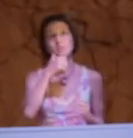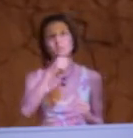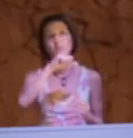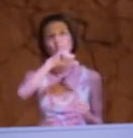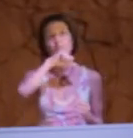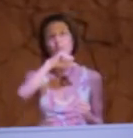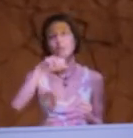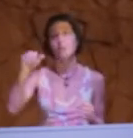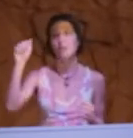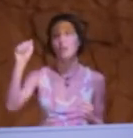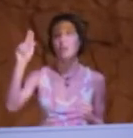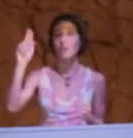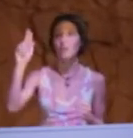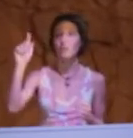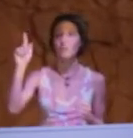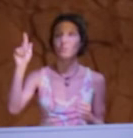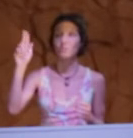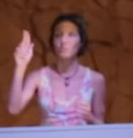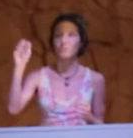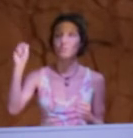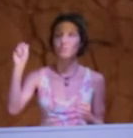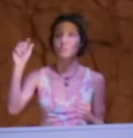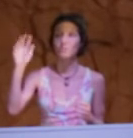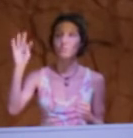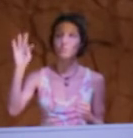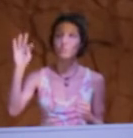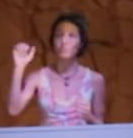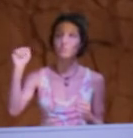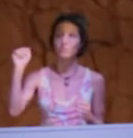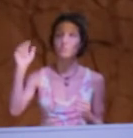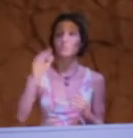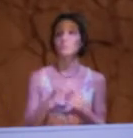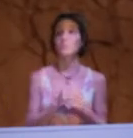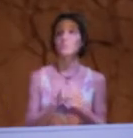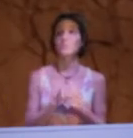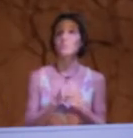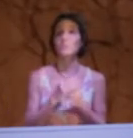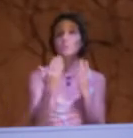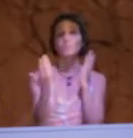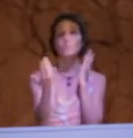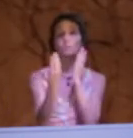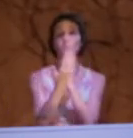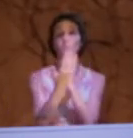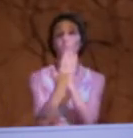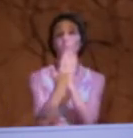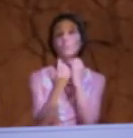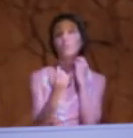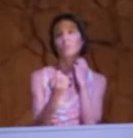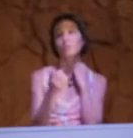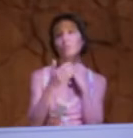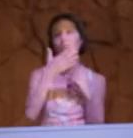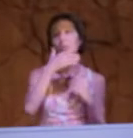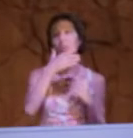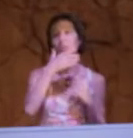hoje Augusta de Jesus Nobre, né, nome de casada, que conheceu meu pai ali naquela região e vieram